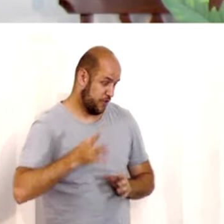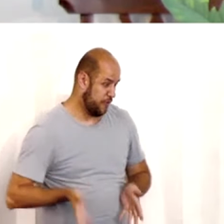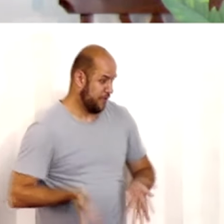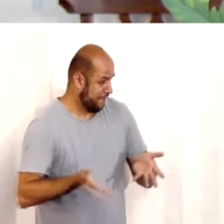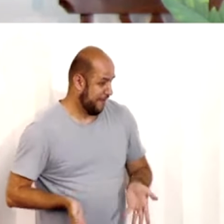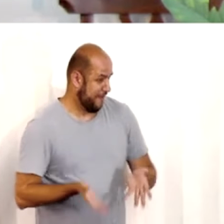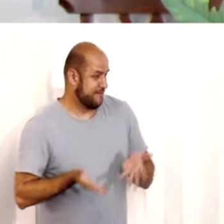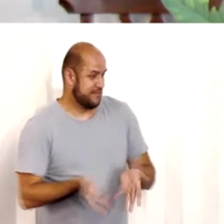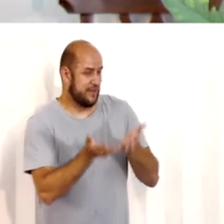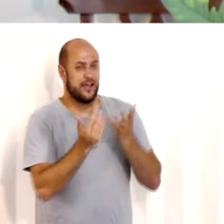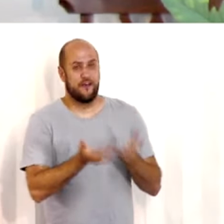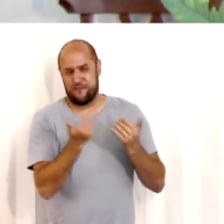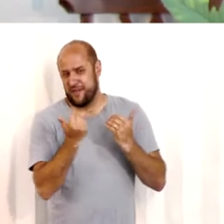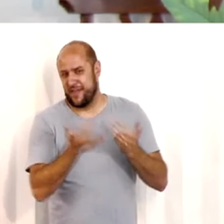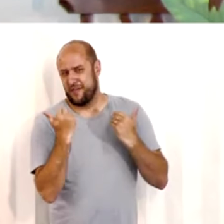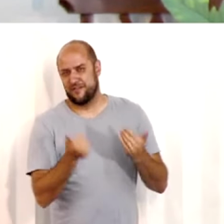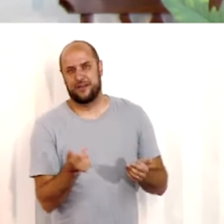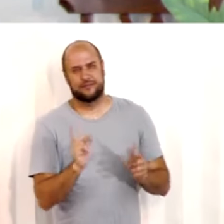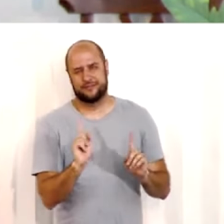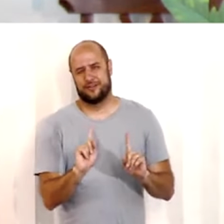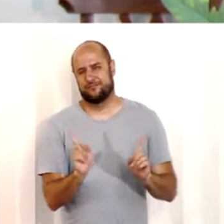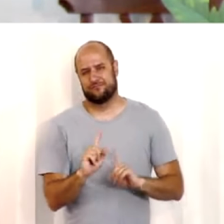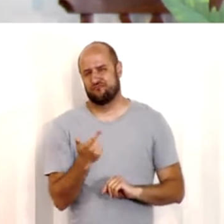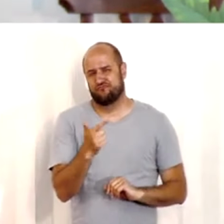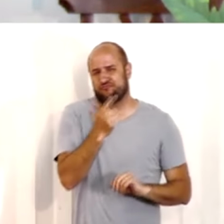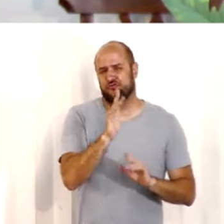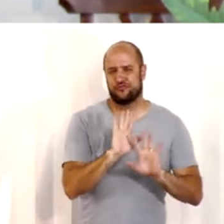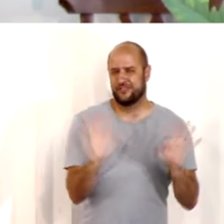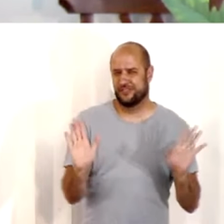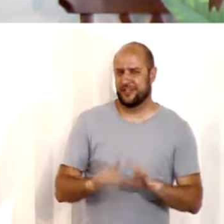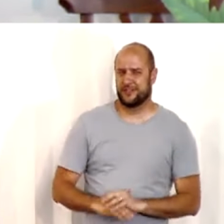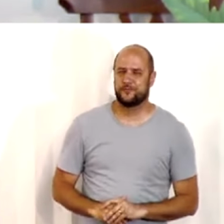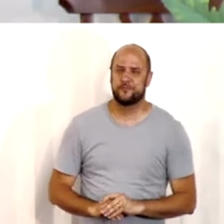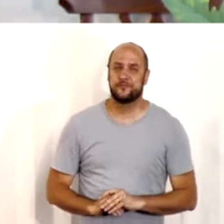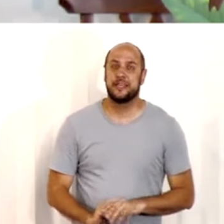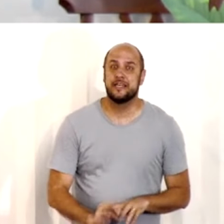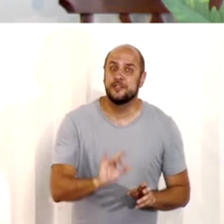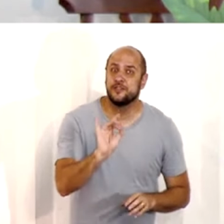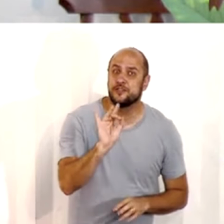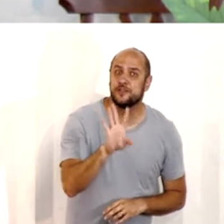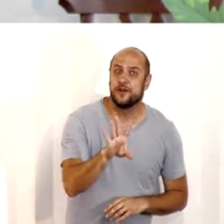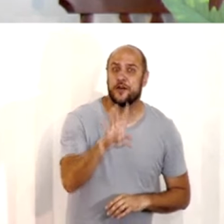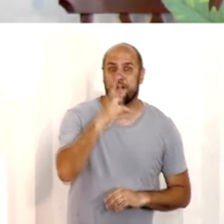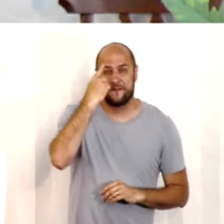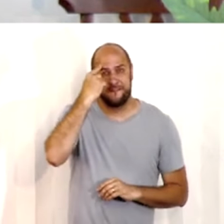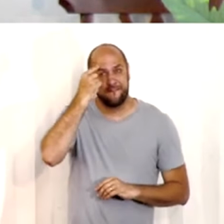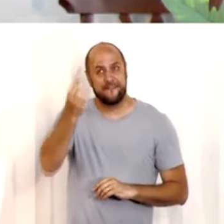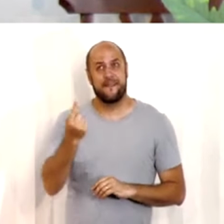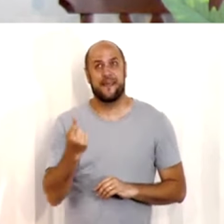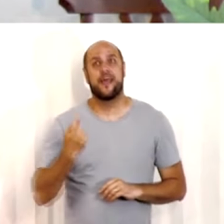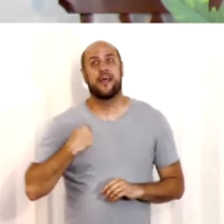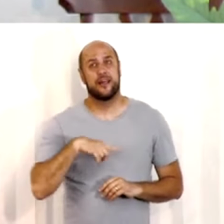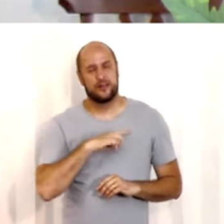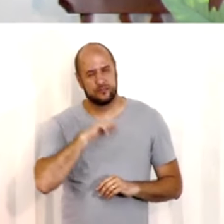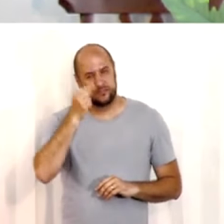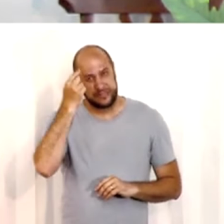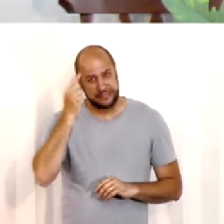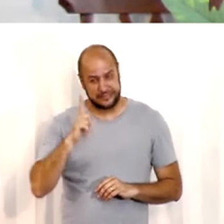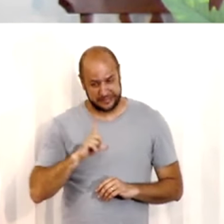quero muito que chegue aqui no céu. Não é isso. Apenas para que nós entendamos que existe